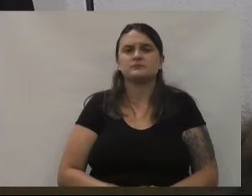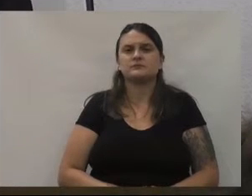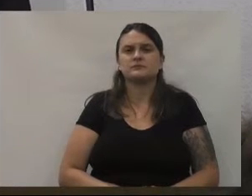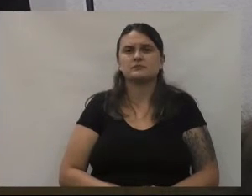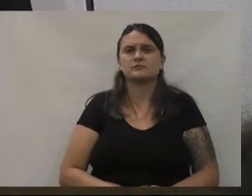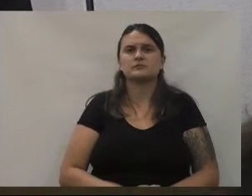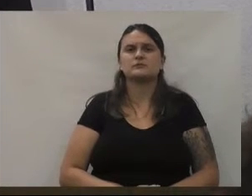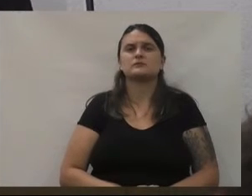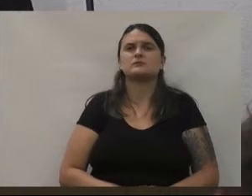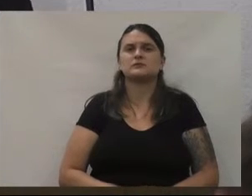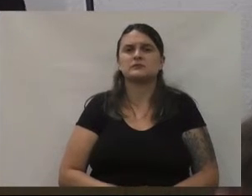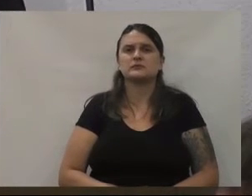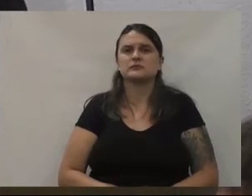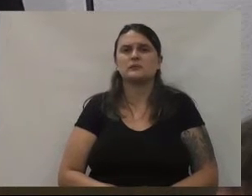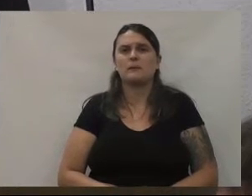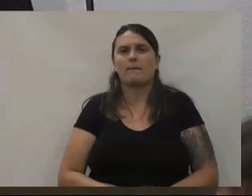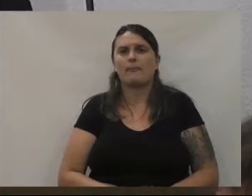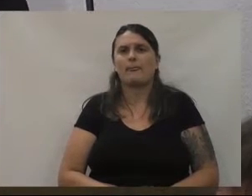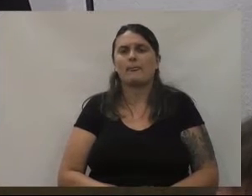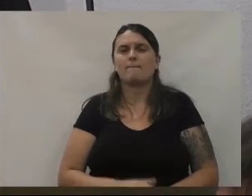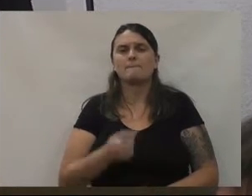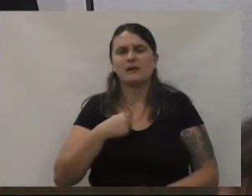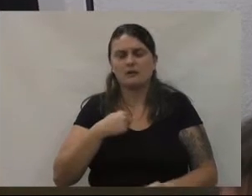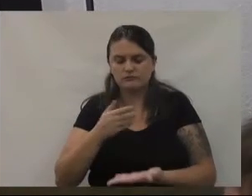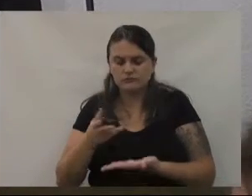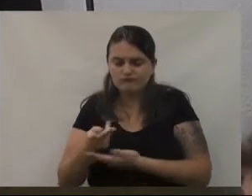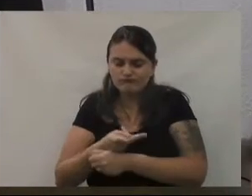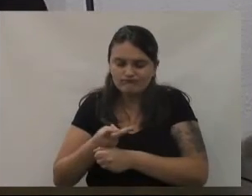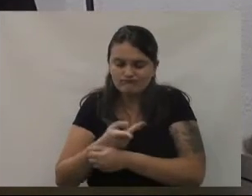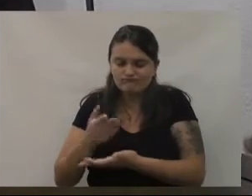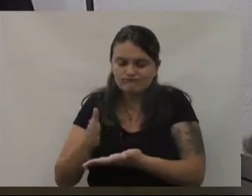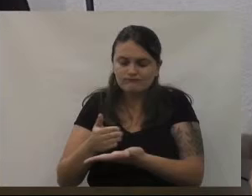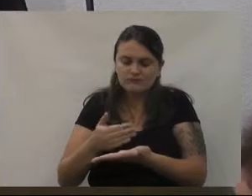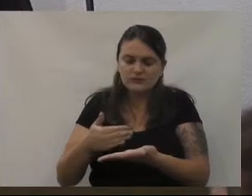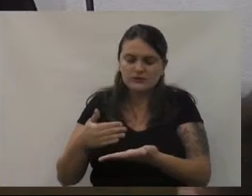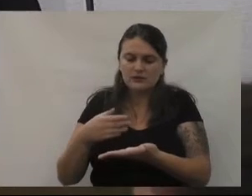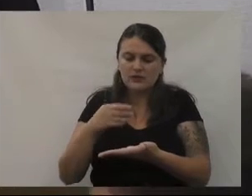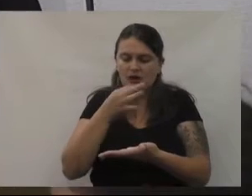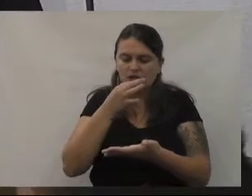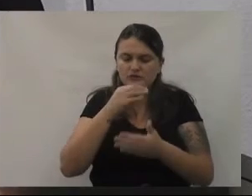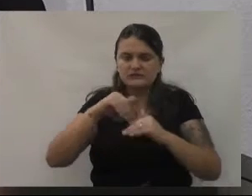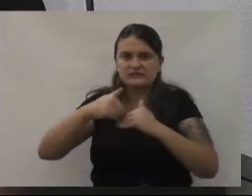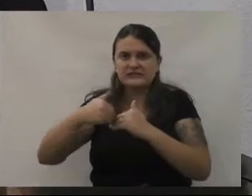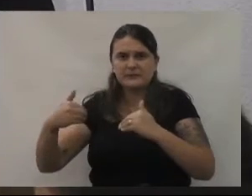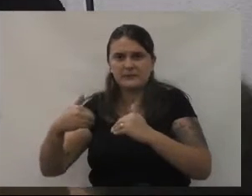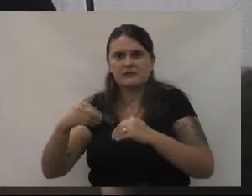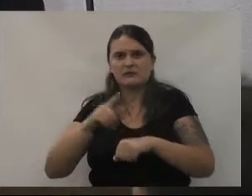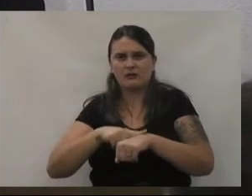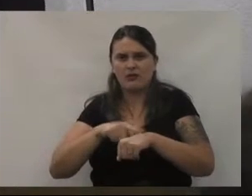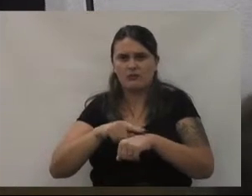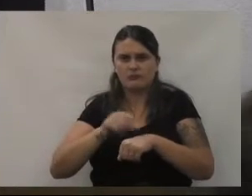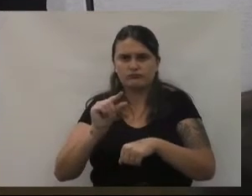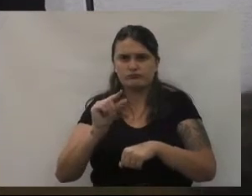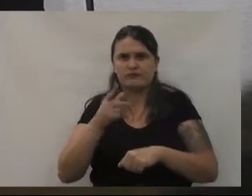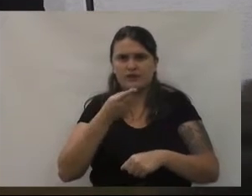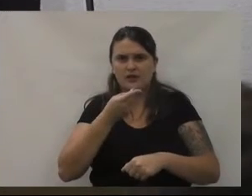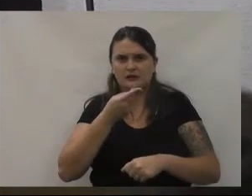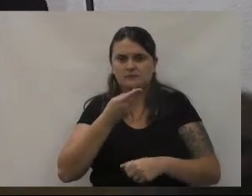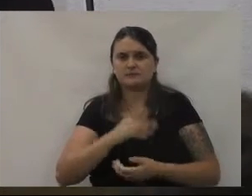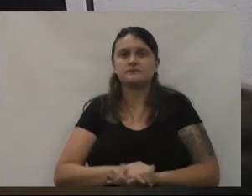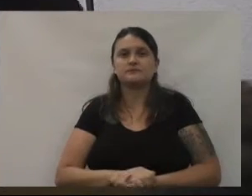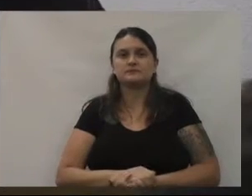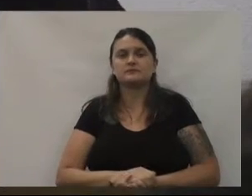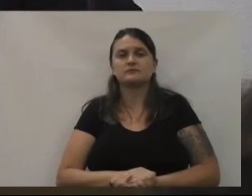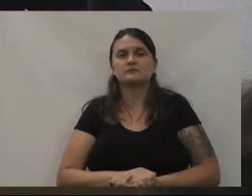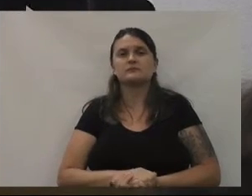Deixa eu ver se eu acho aqui, eu acho que eu trouxe a desvinculação. Tá, só um momentinho. Pois